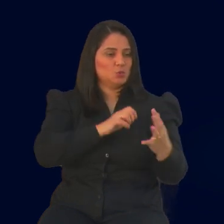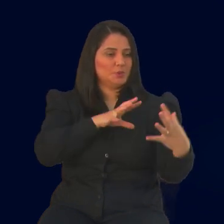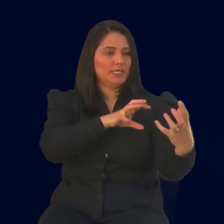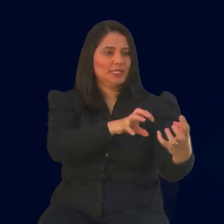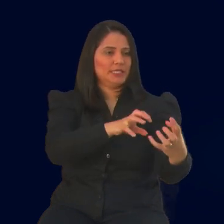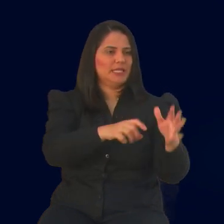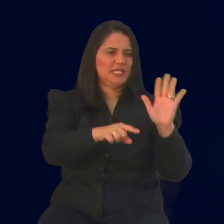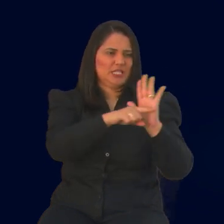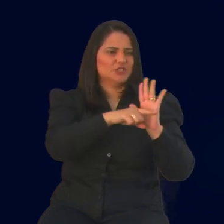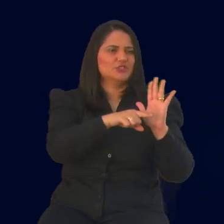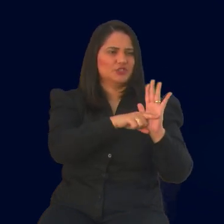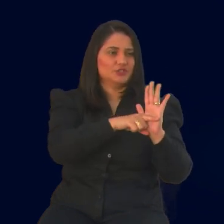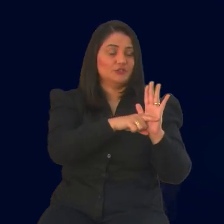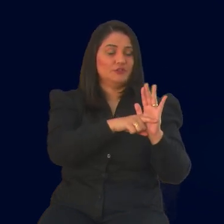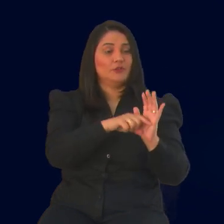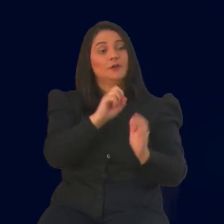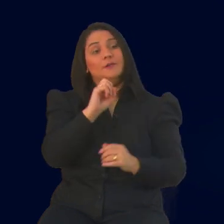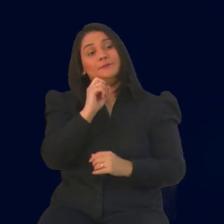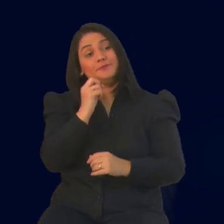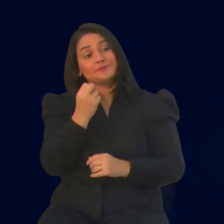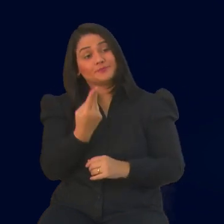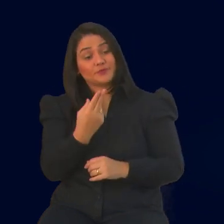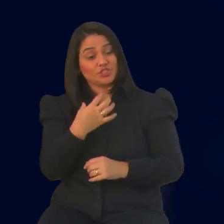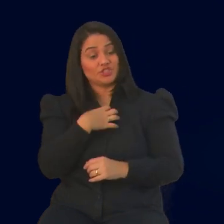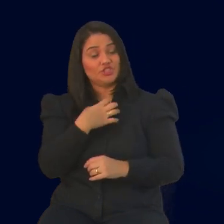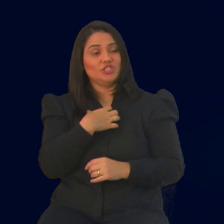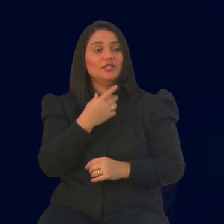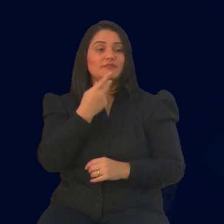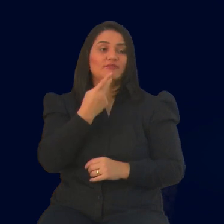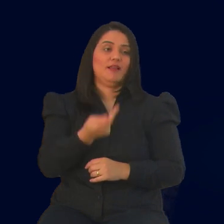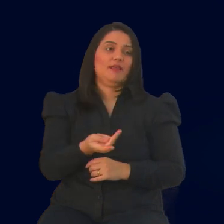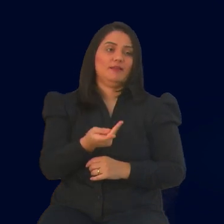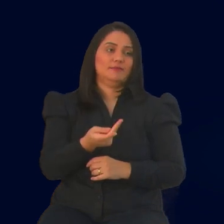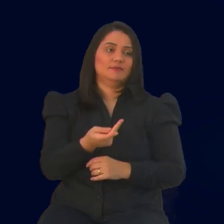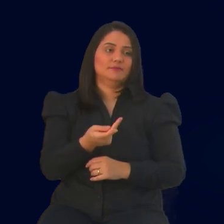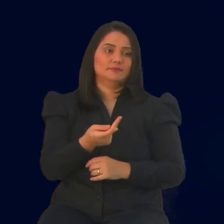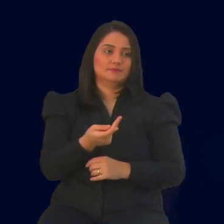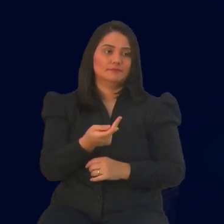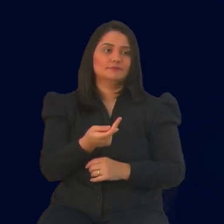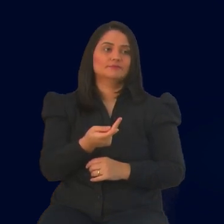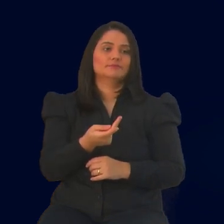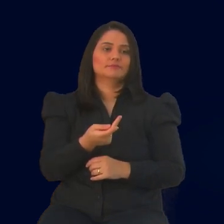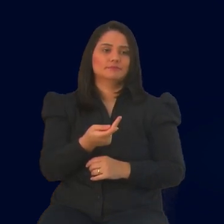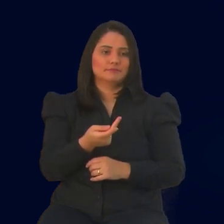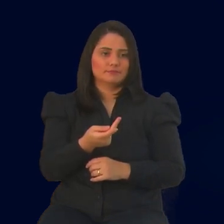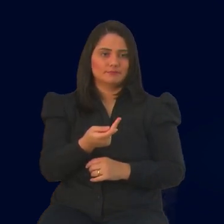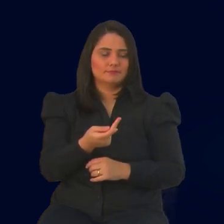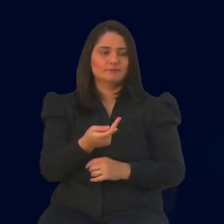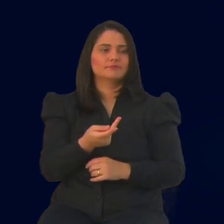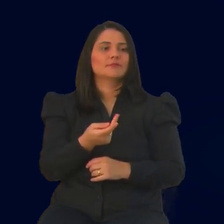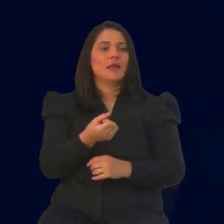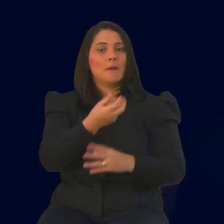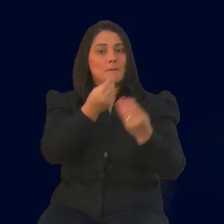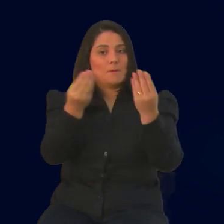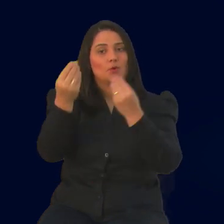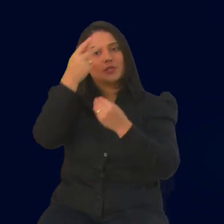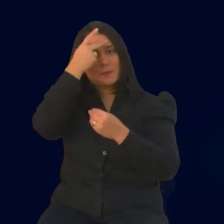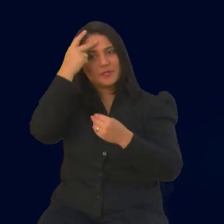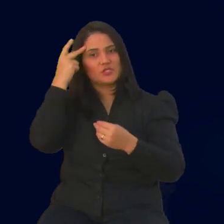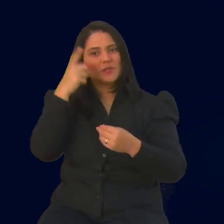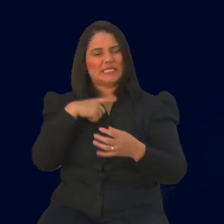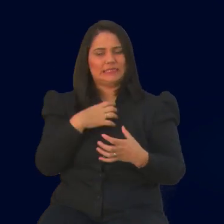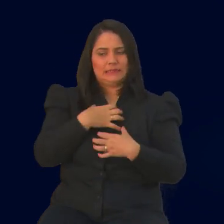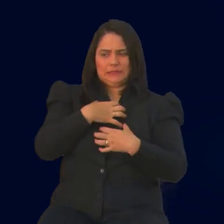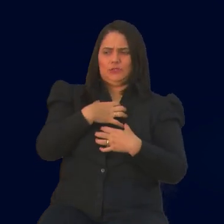negativas, ou pelo tom de voz. Tem muitas pessoas que se sentem agredidas pela forma